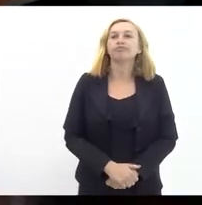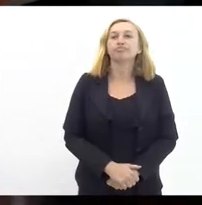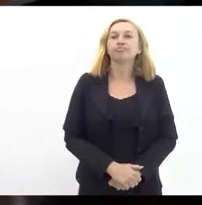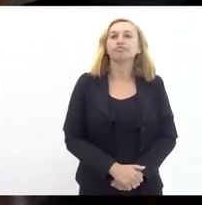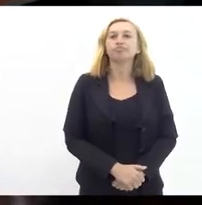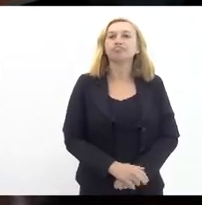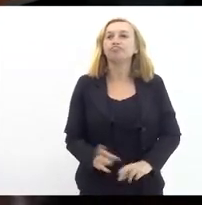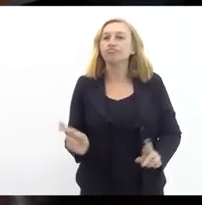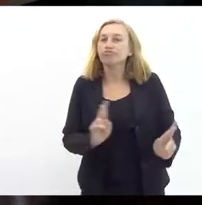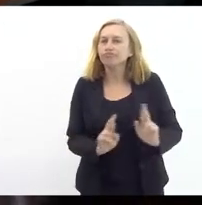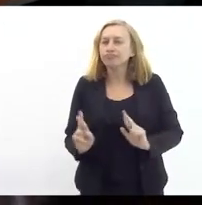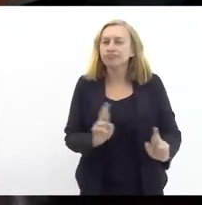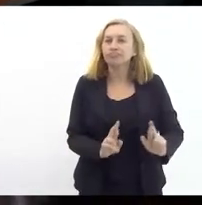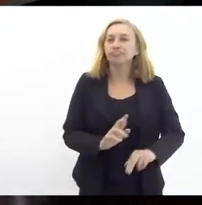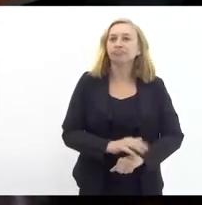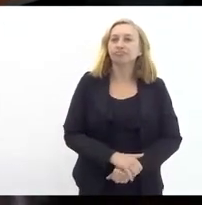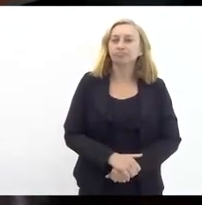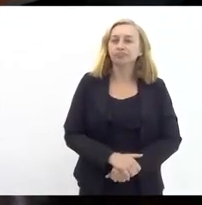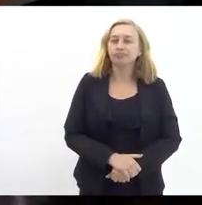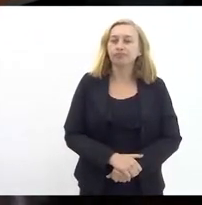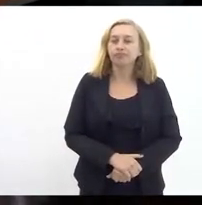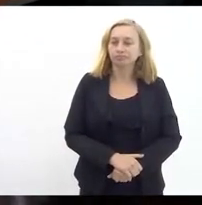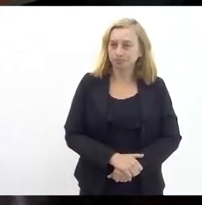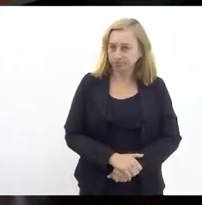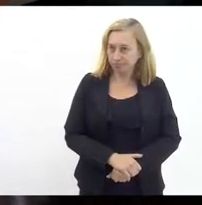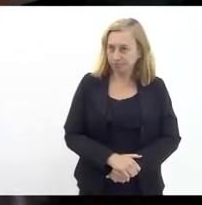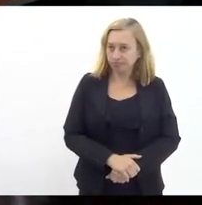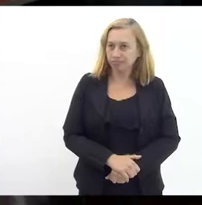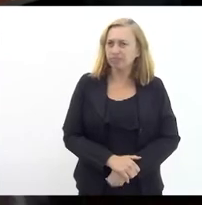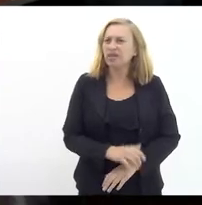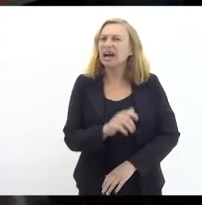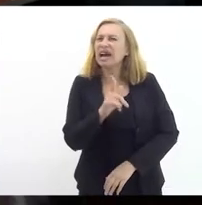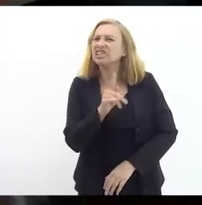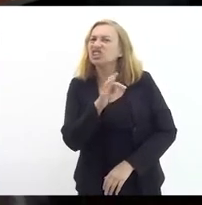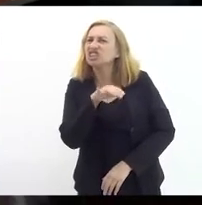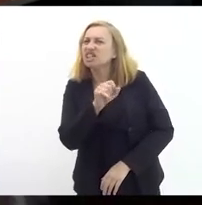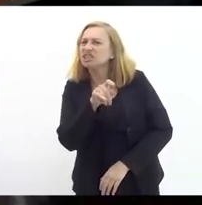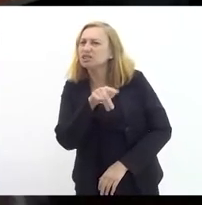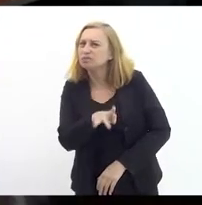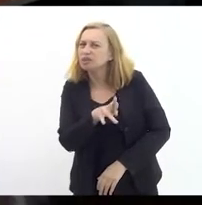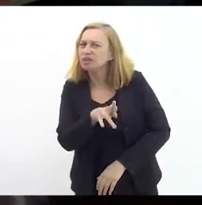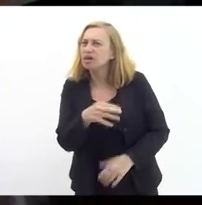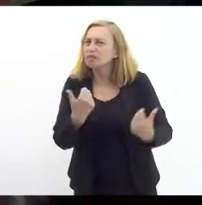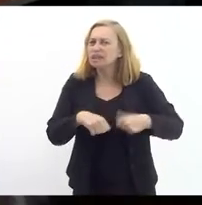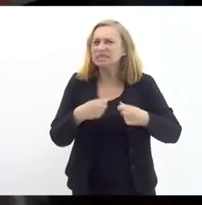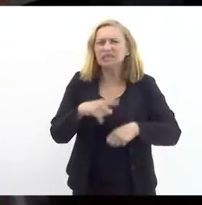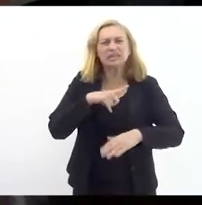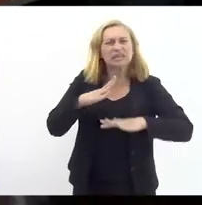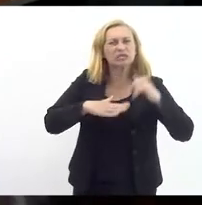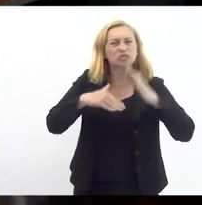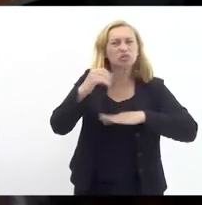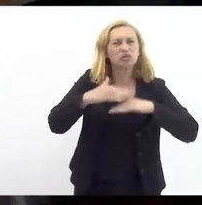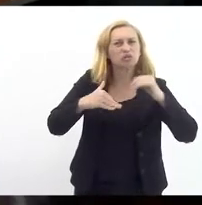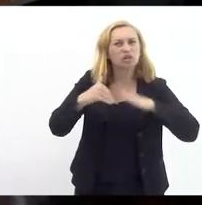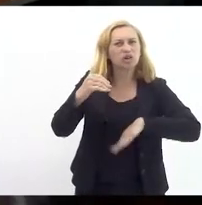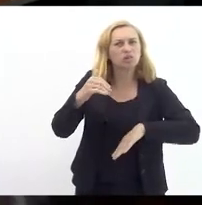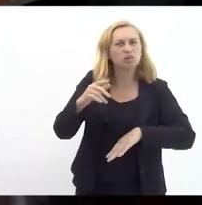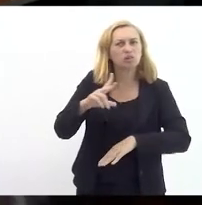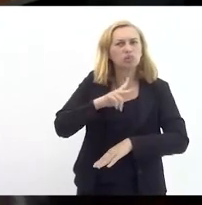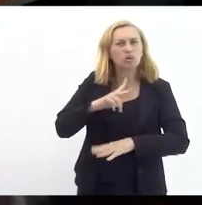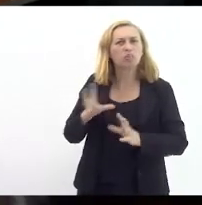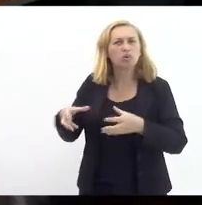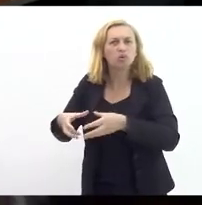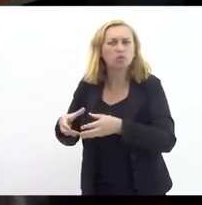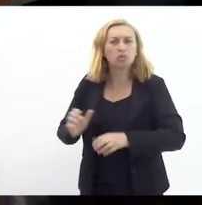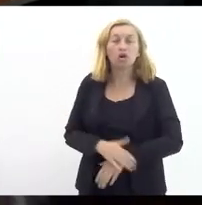Com relação aos vãos... A Getransp deveria ter esses profissionais no seu quadro, no seu próprio quadro?